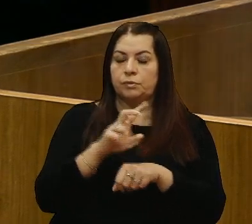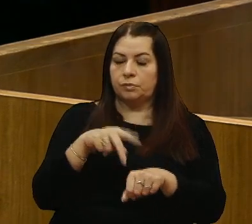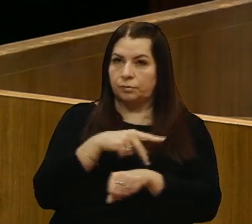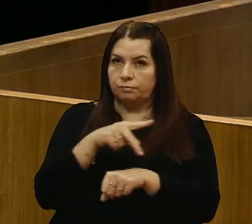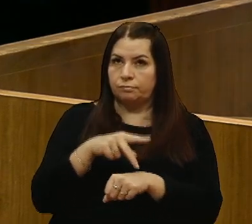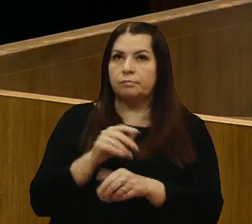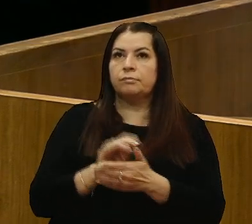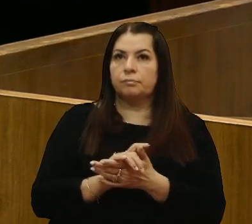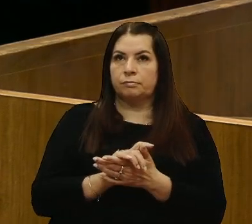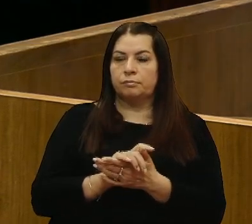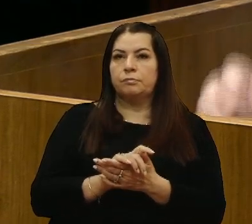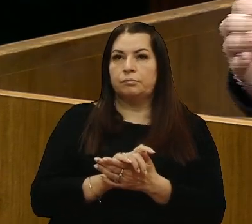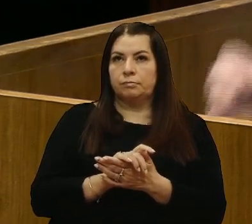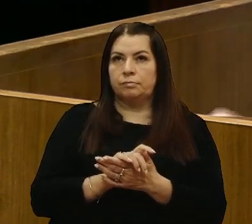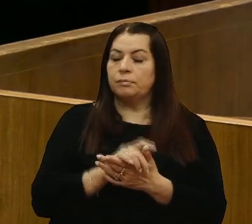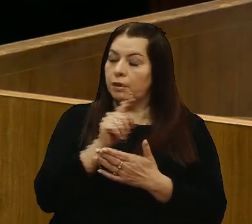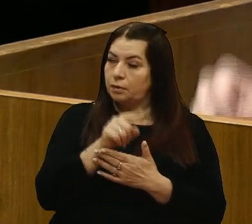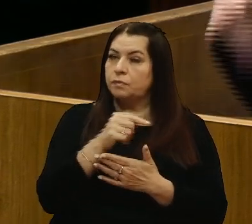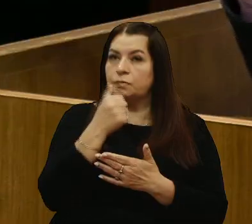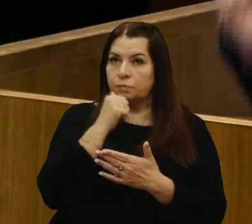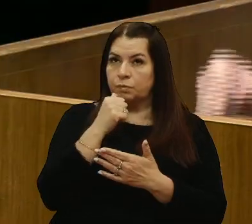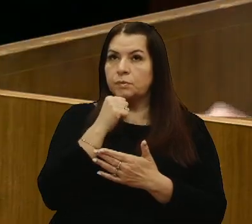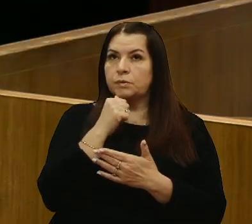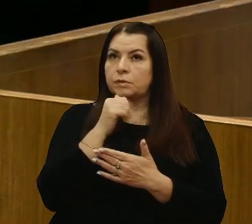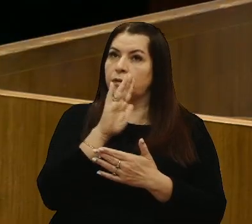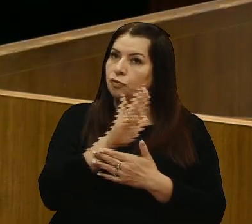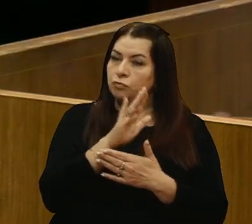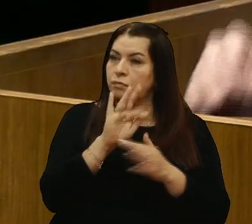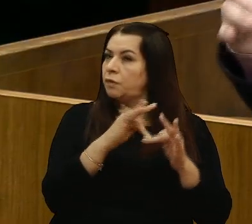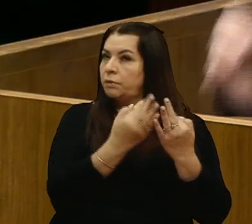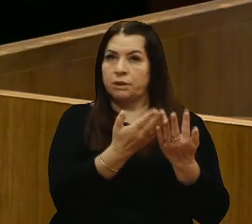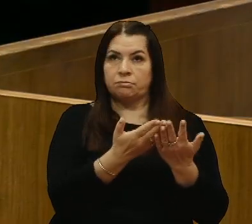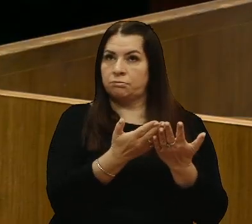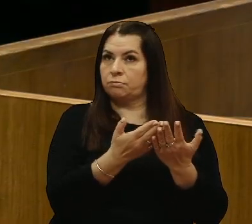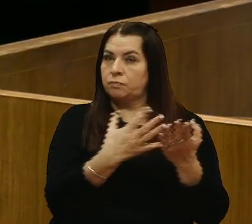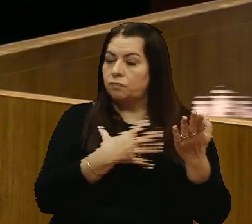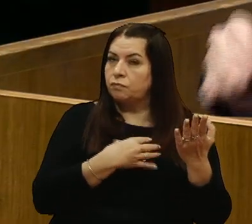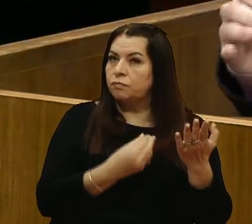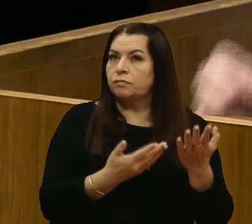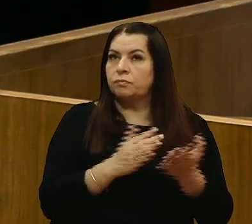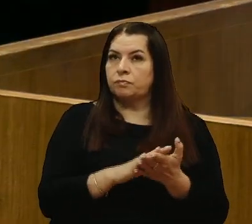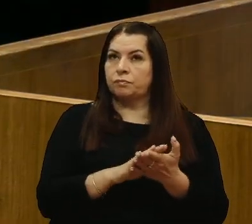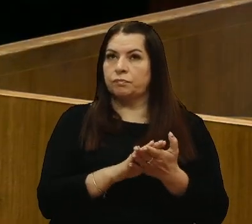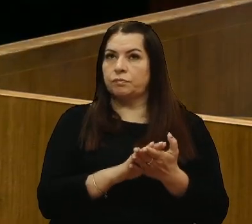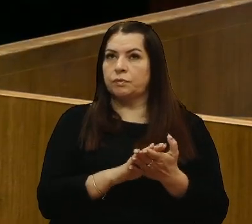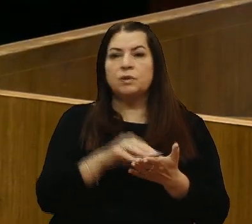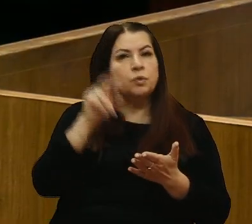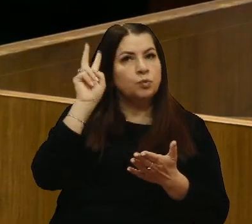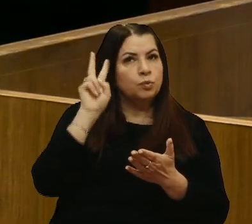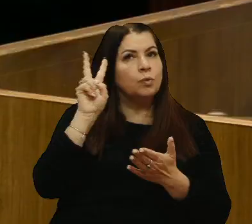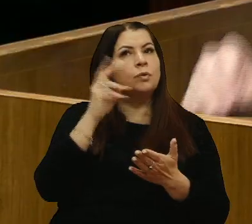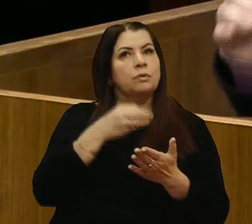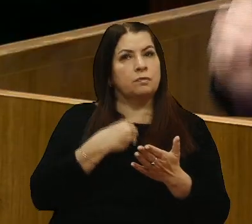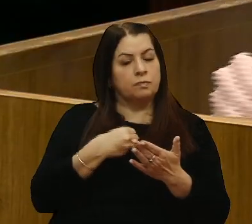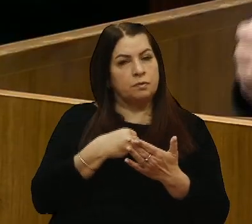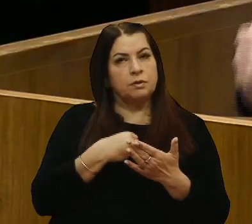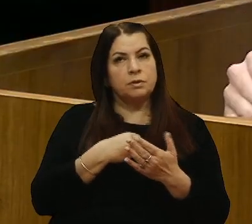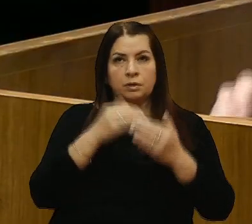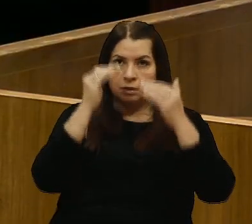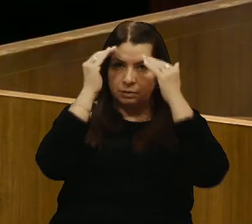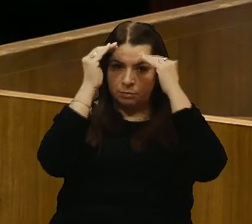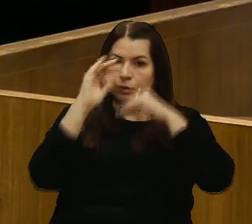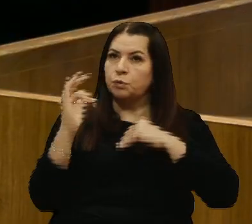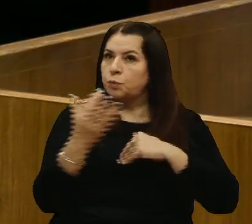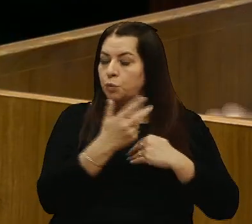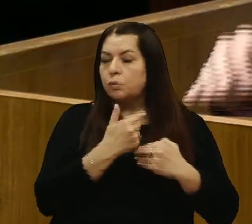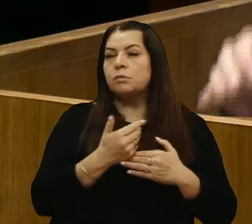país. Essas mulheres deixaram suas famílias, seus filhos, história. Em respeito a